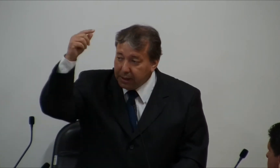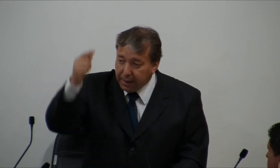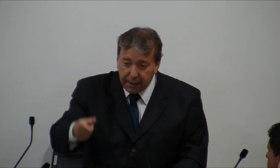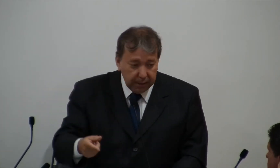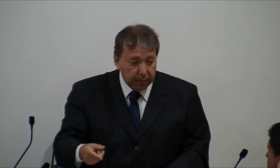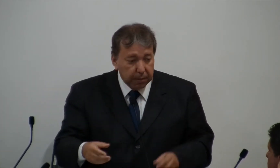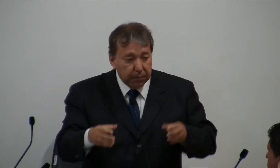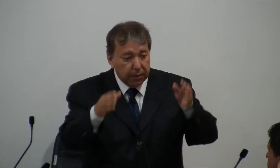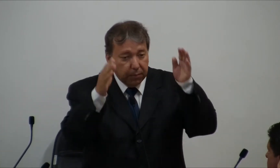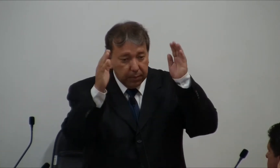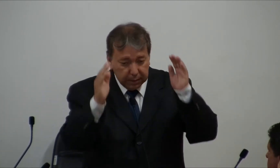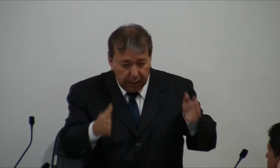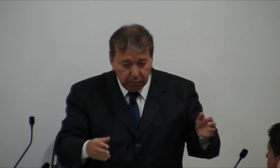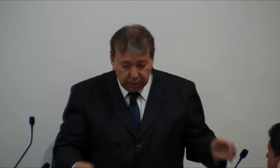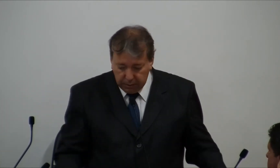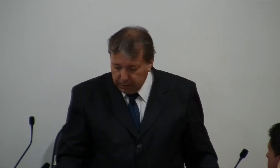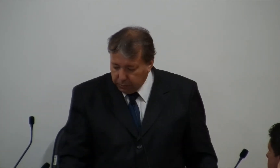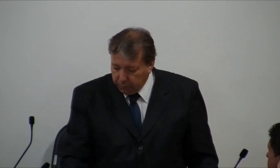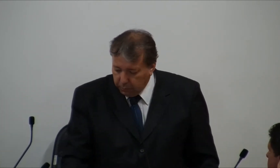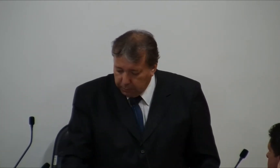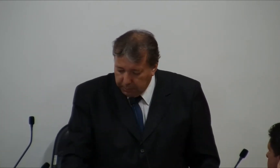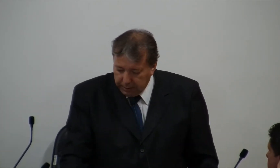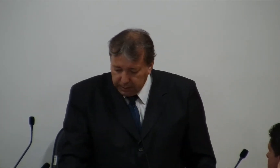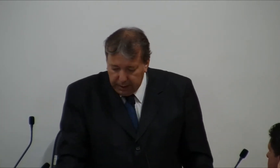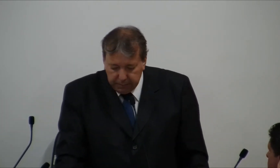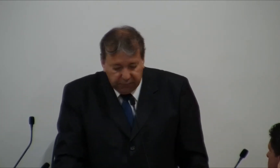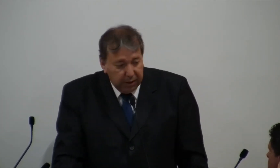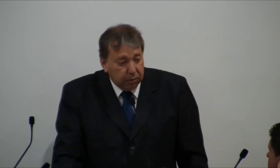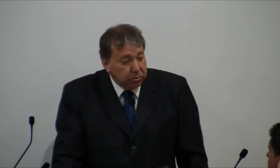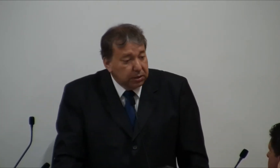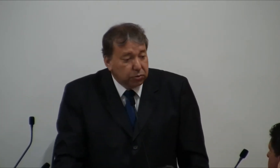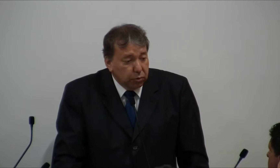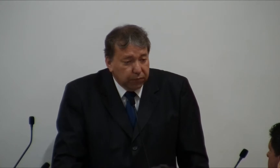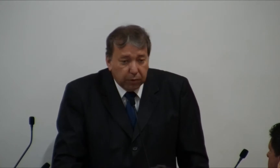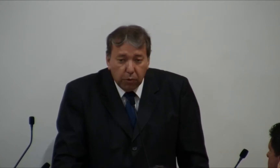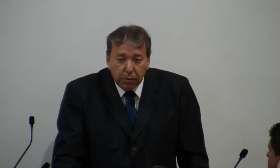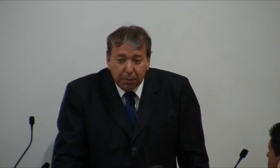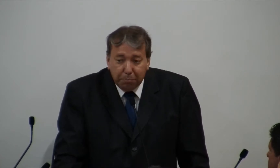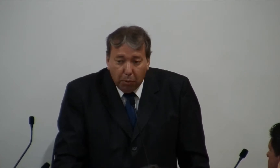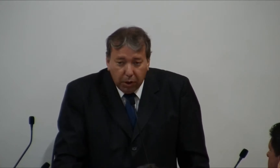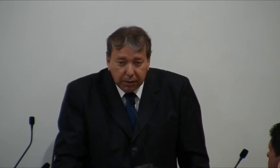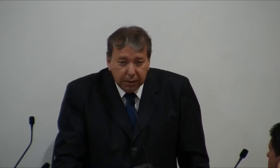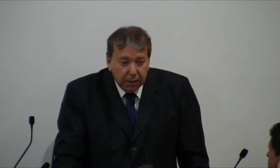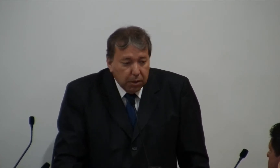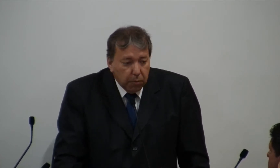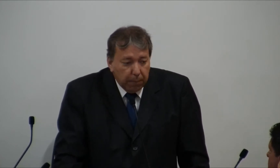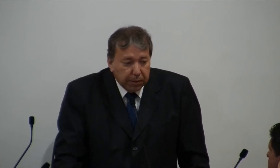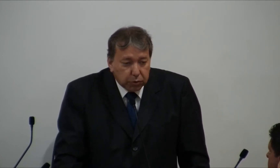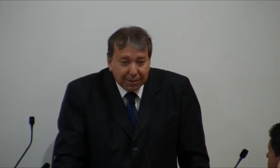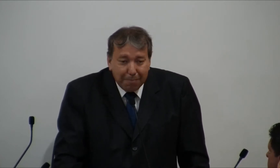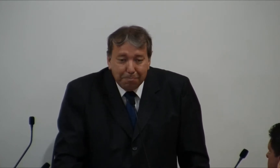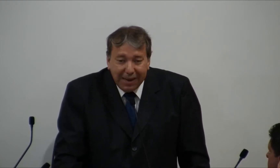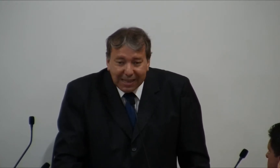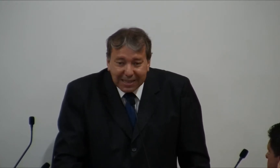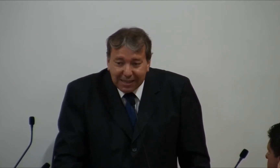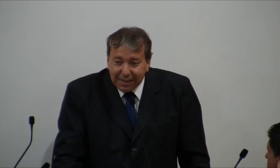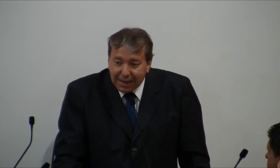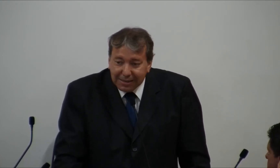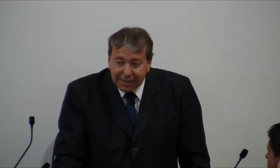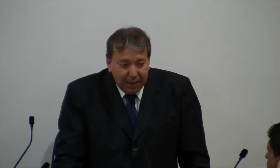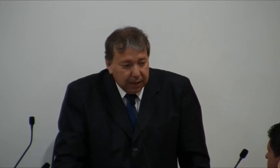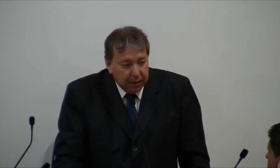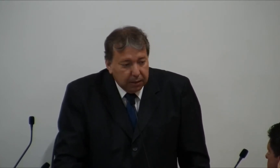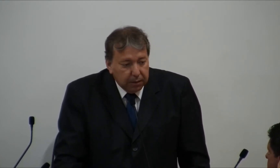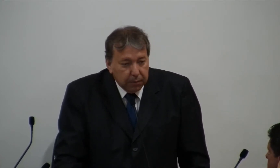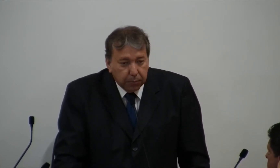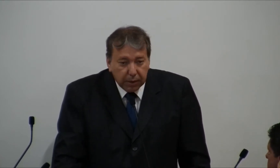Eu liguei, mandei um requerimento para a BRK, falei com o diretor, falei, como que pode uma pessoa estar presa dentro da